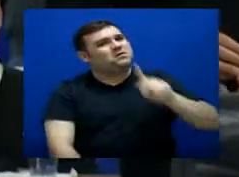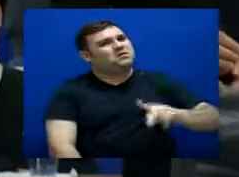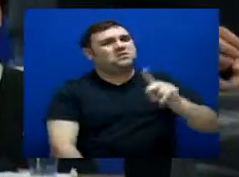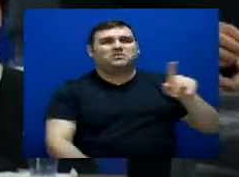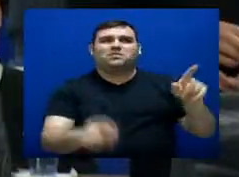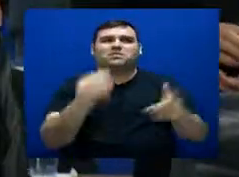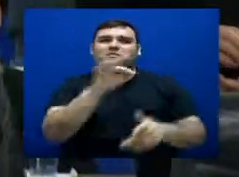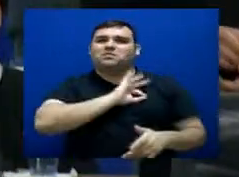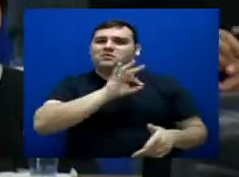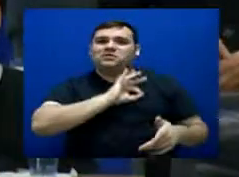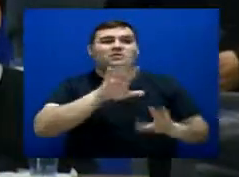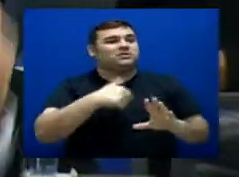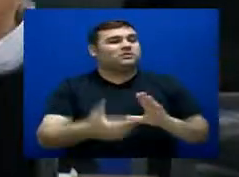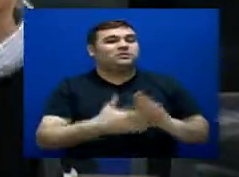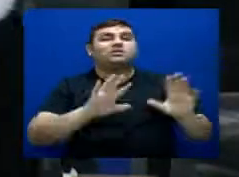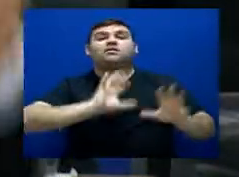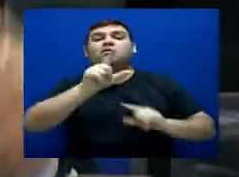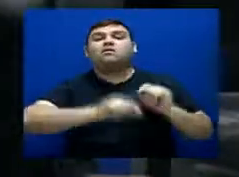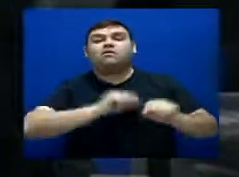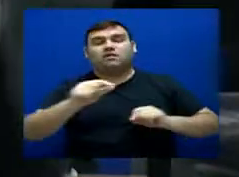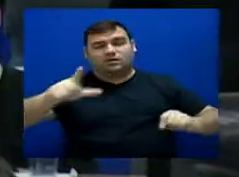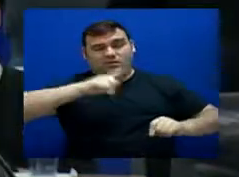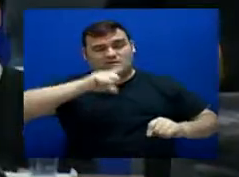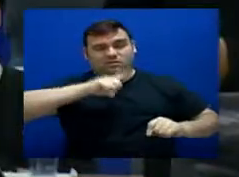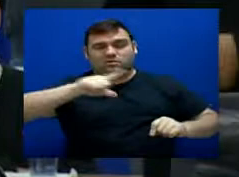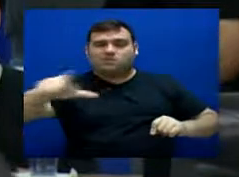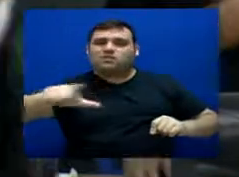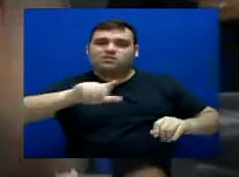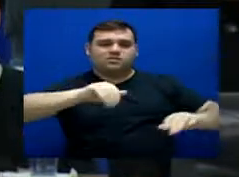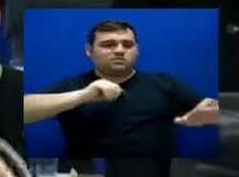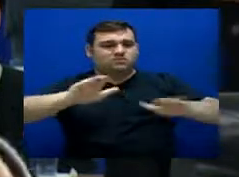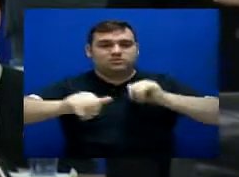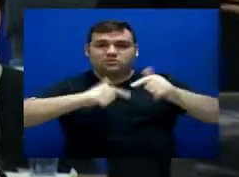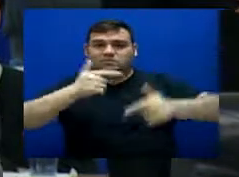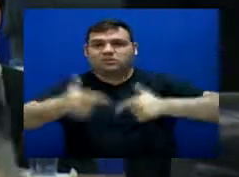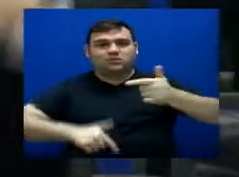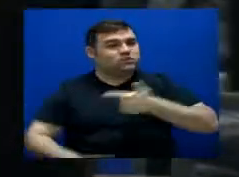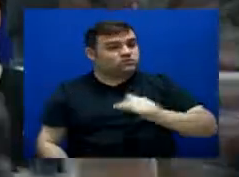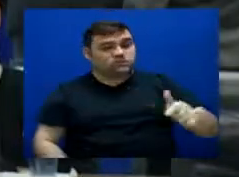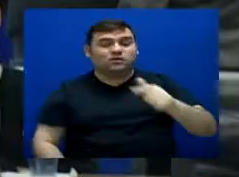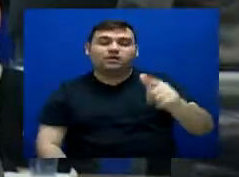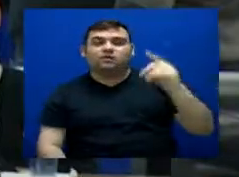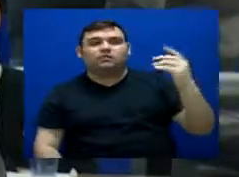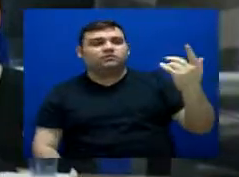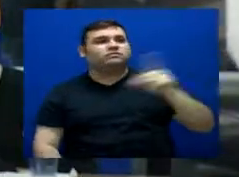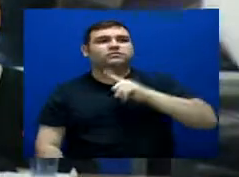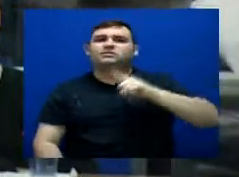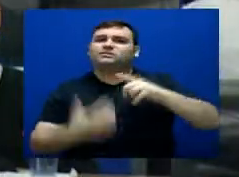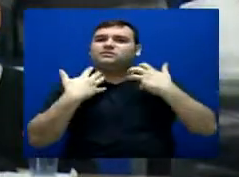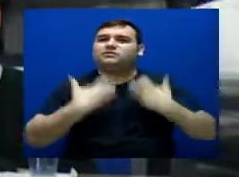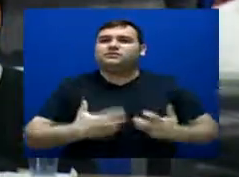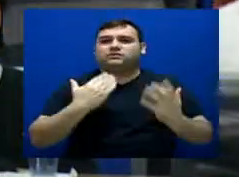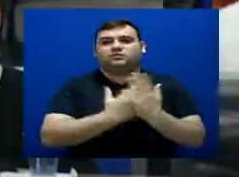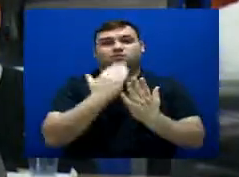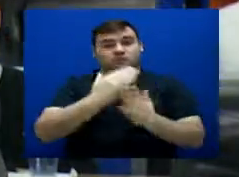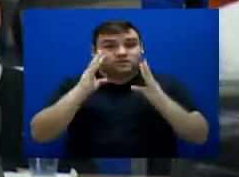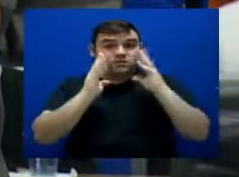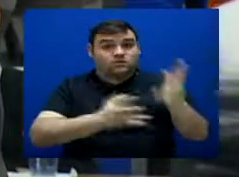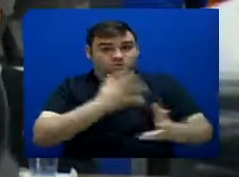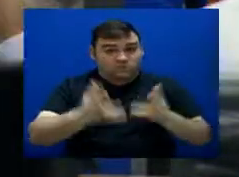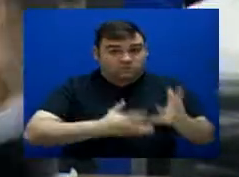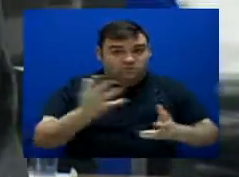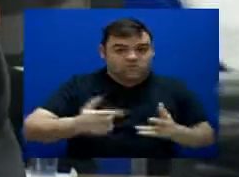muitas vezes é vítima de uma estrutura que não contrata, que não abre concurso e que não oferece atendimento